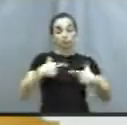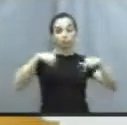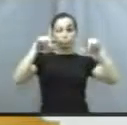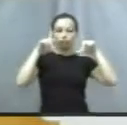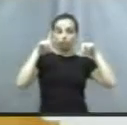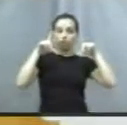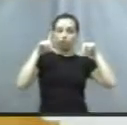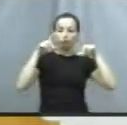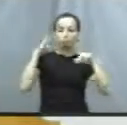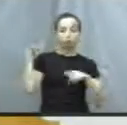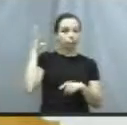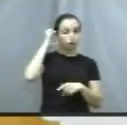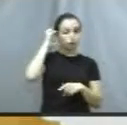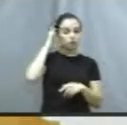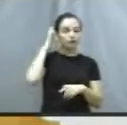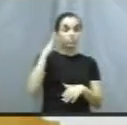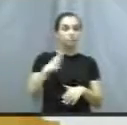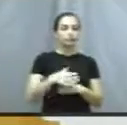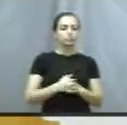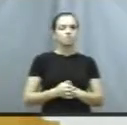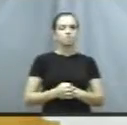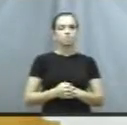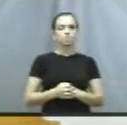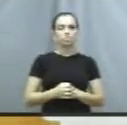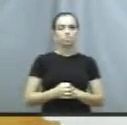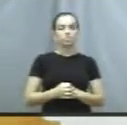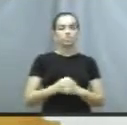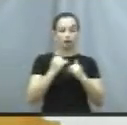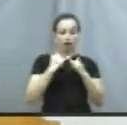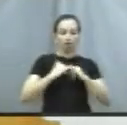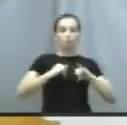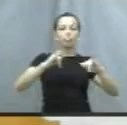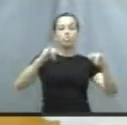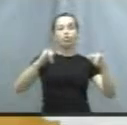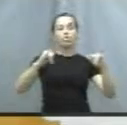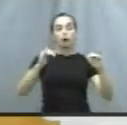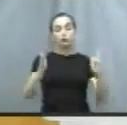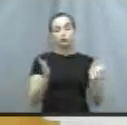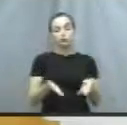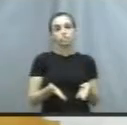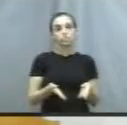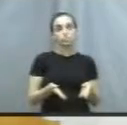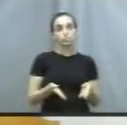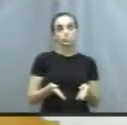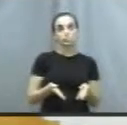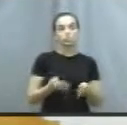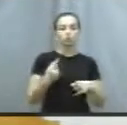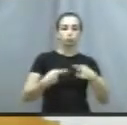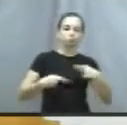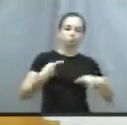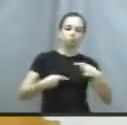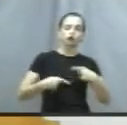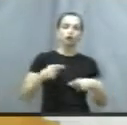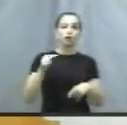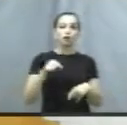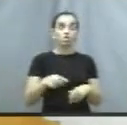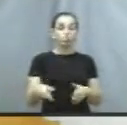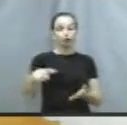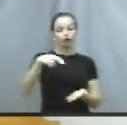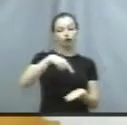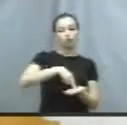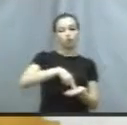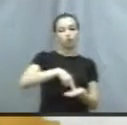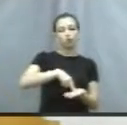casa. Primeiro, passar uma informação, conforme já discutido aqui nessa tribuna,